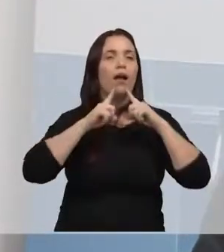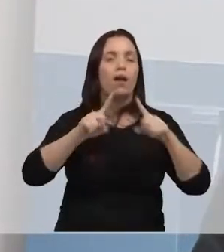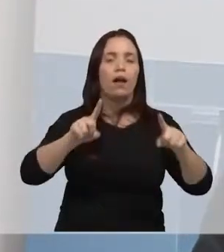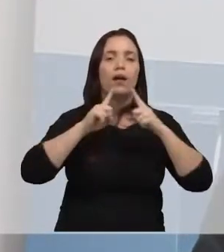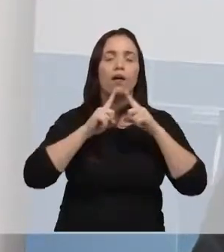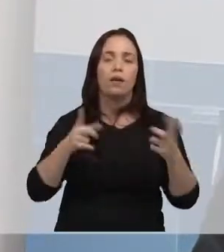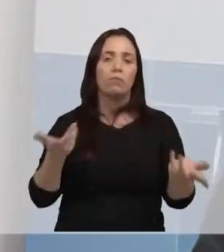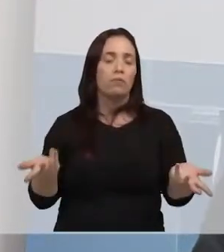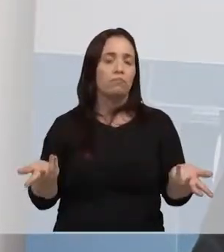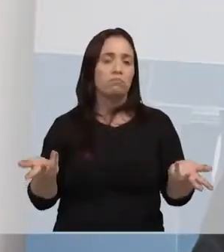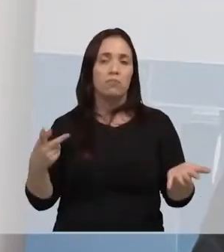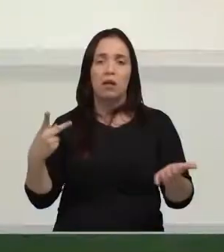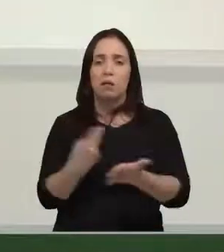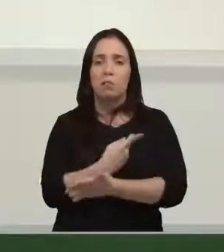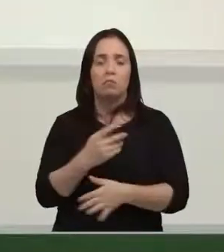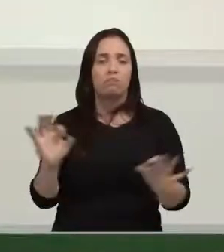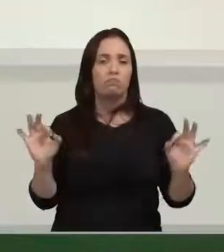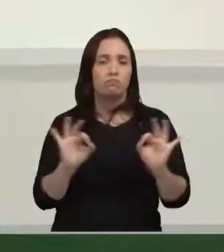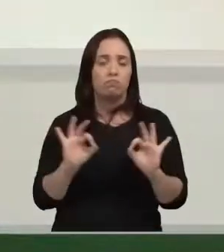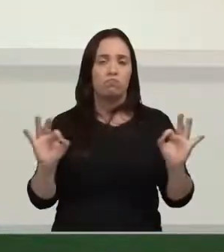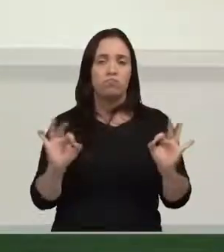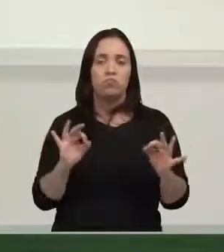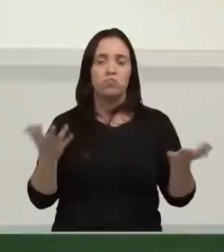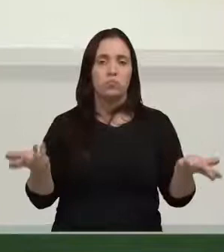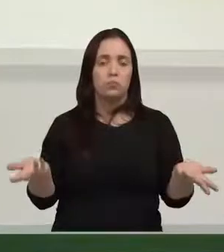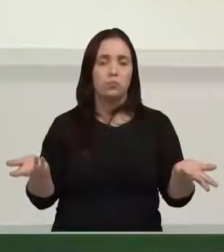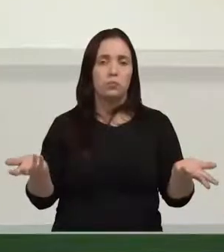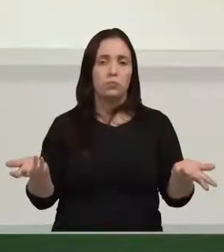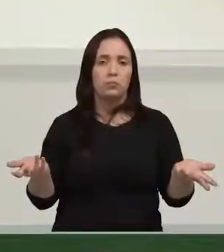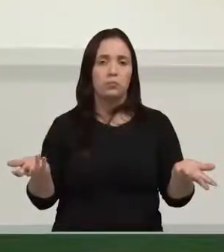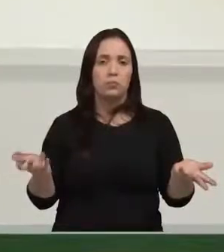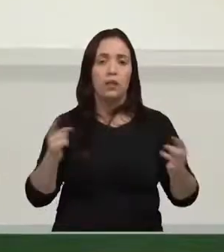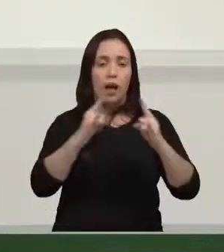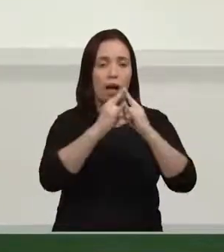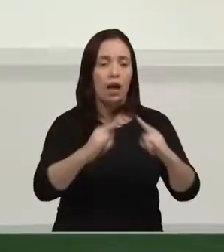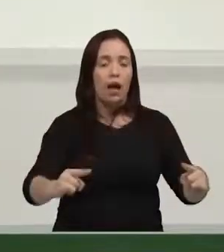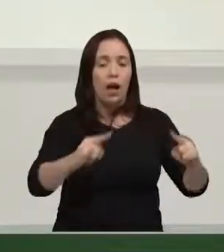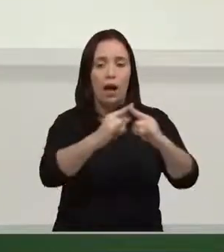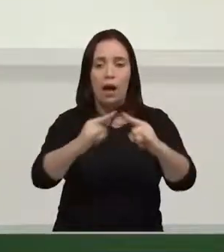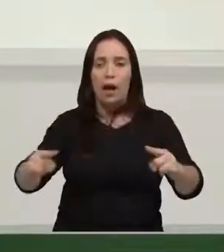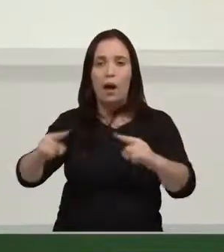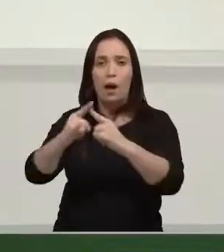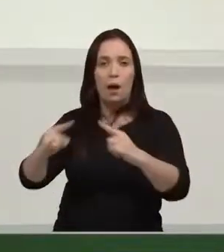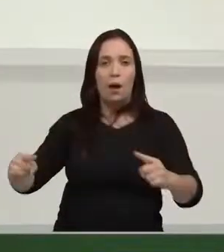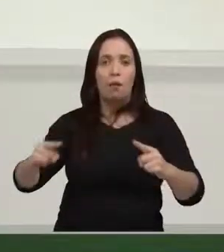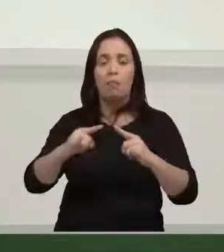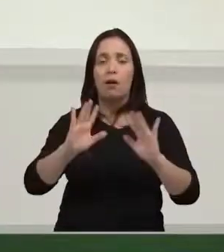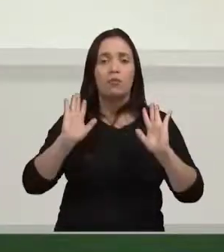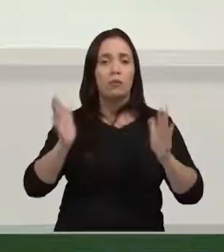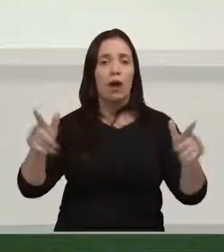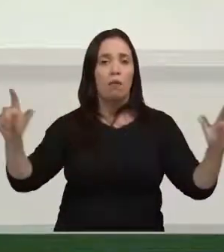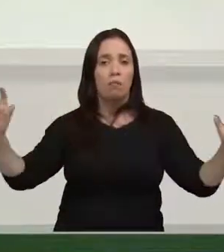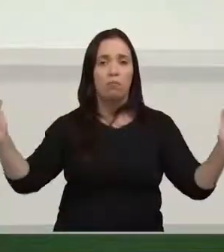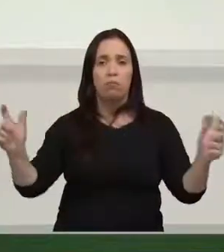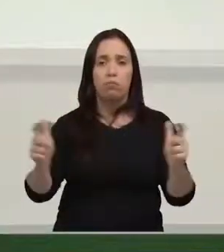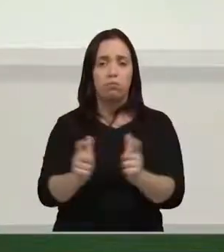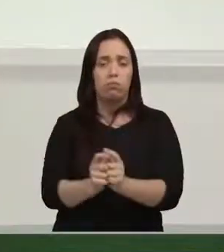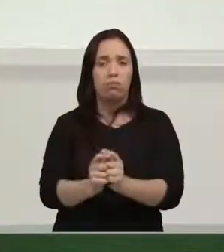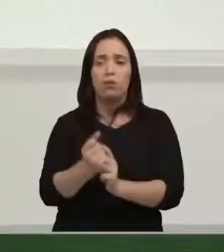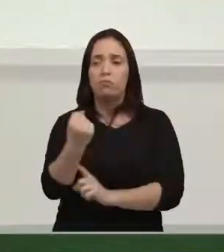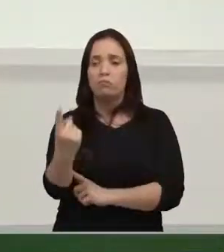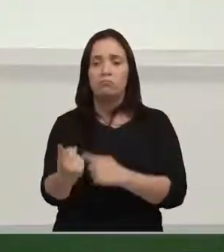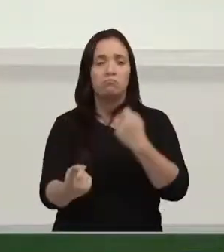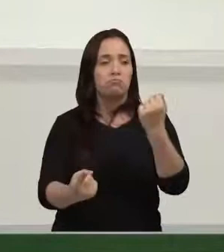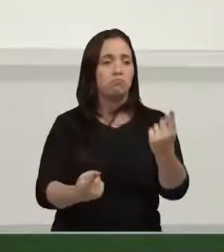que o acampamento lá já literalmente acabou. praticamente só tem alguns gatos pingados lá. Então, tudo